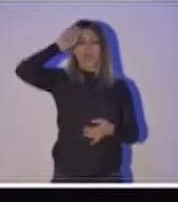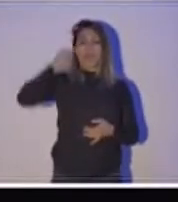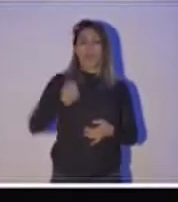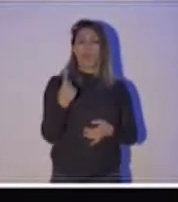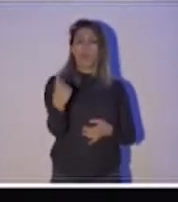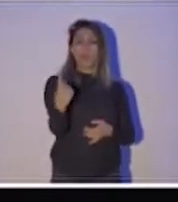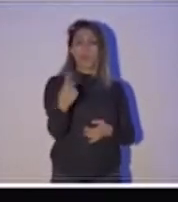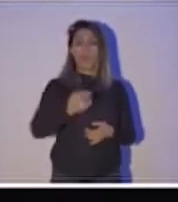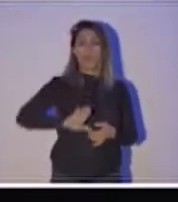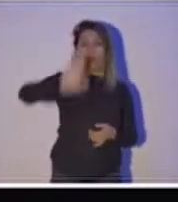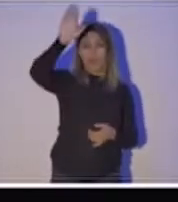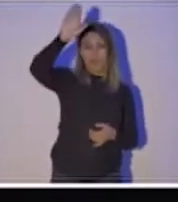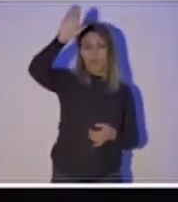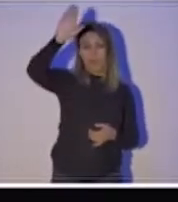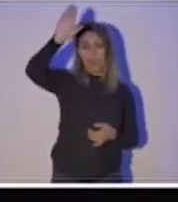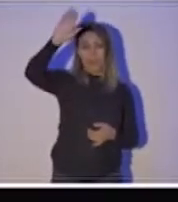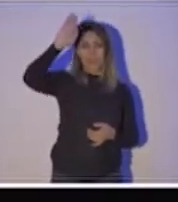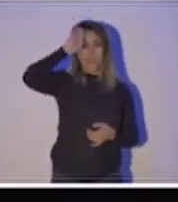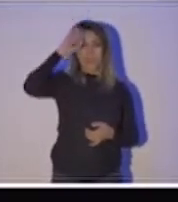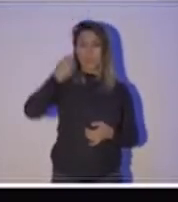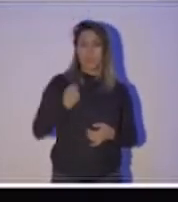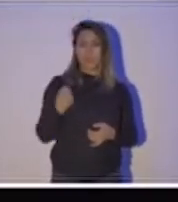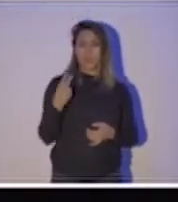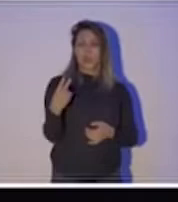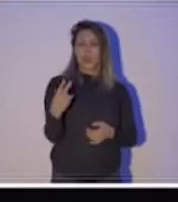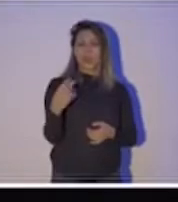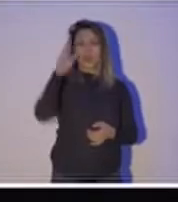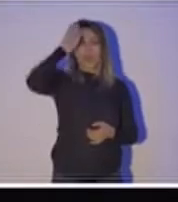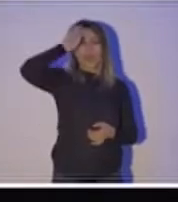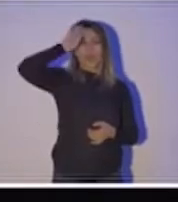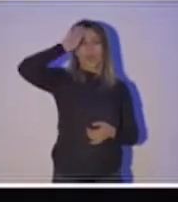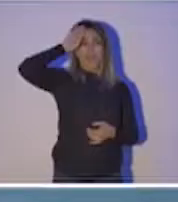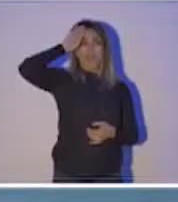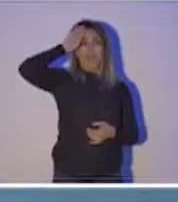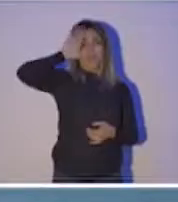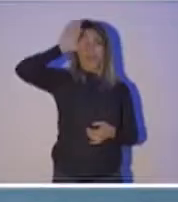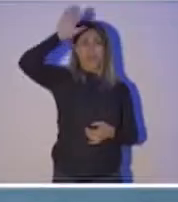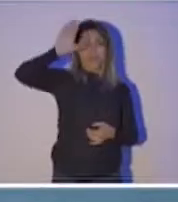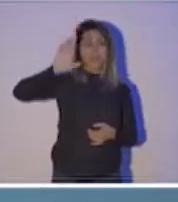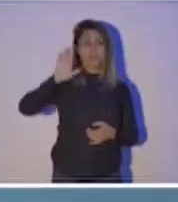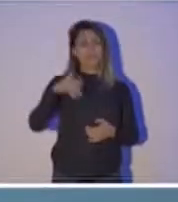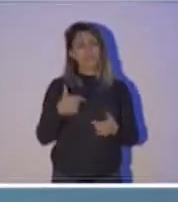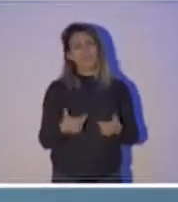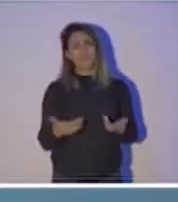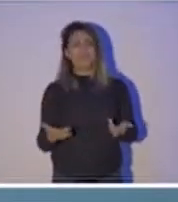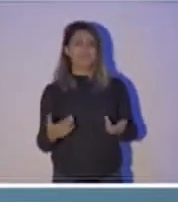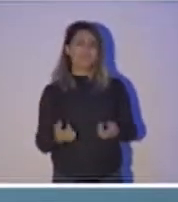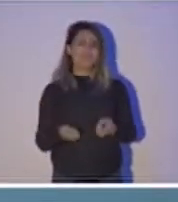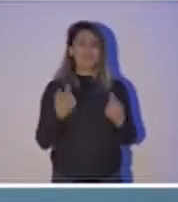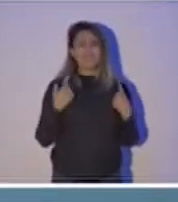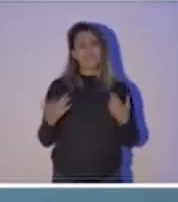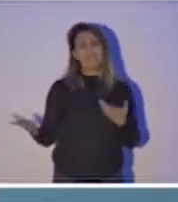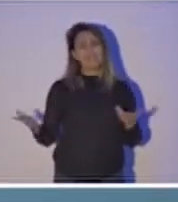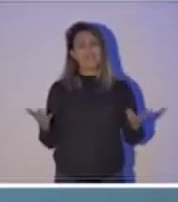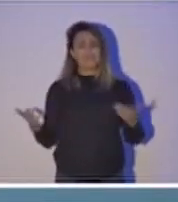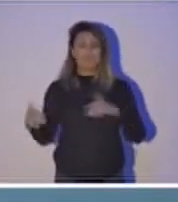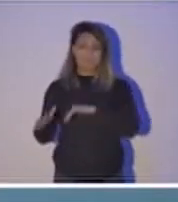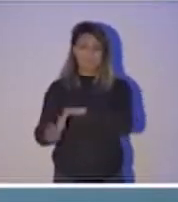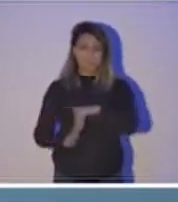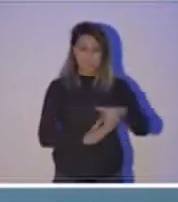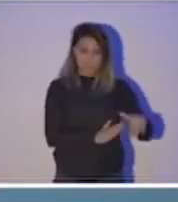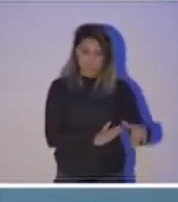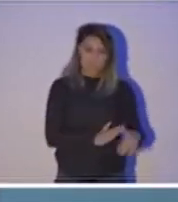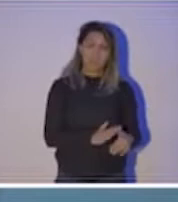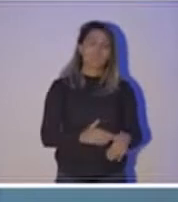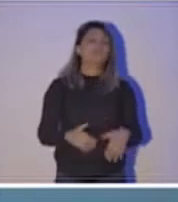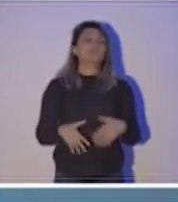a escuta, sobre criar esse ambiente, professores que criam esse ambiente para ouvir vocês e entender de vocês também o que vocês esperam das aulas